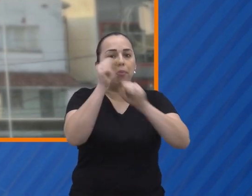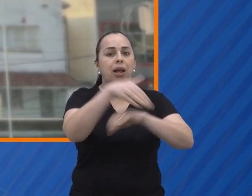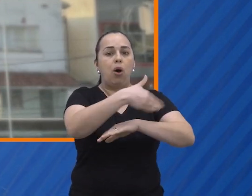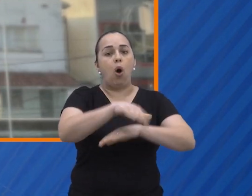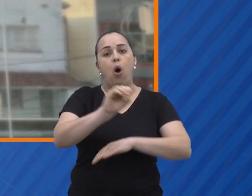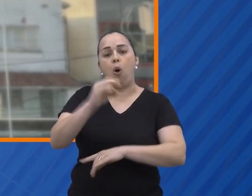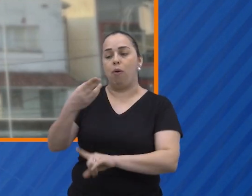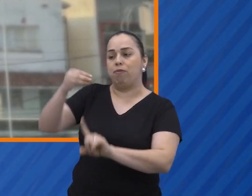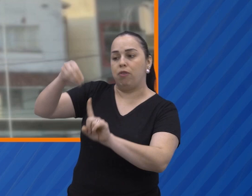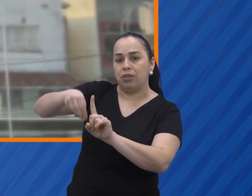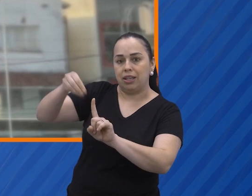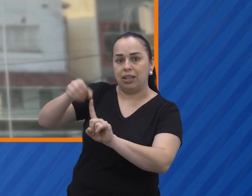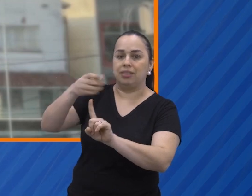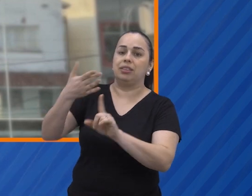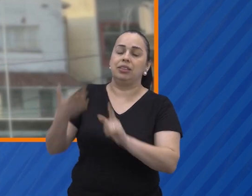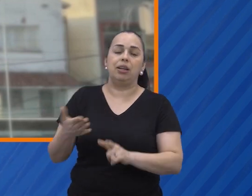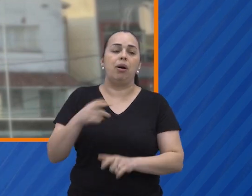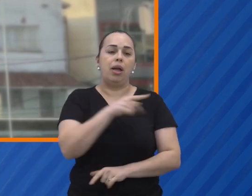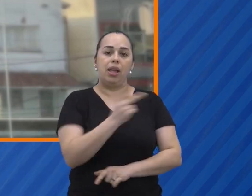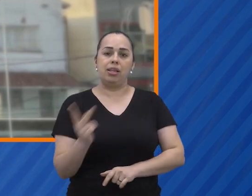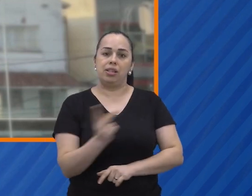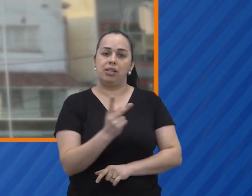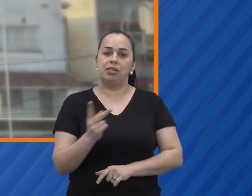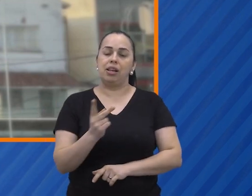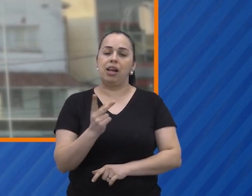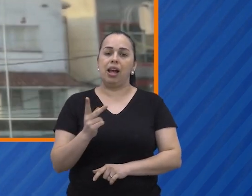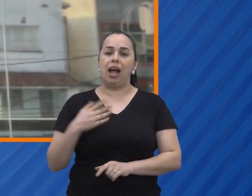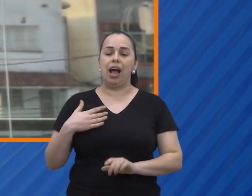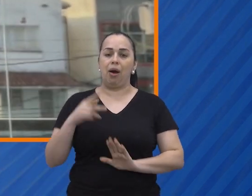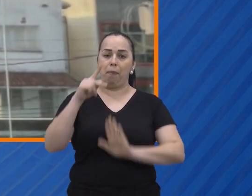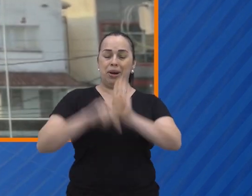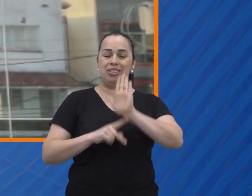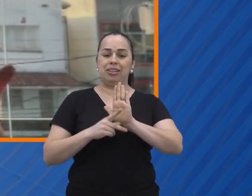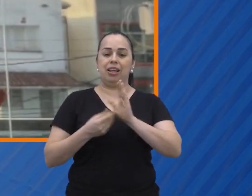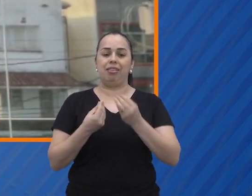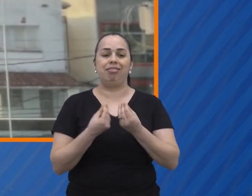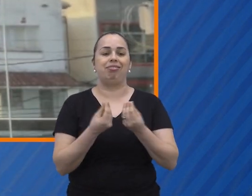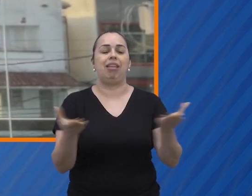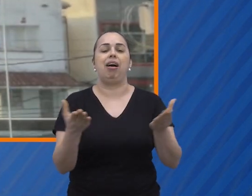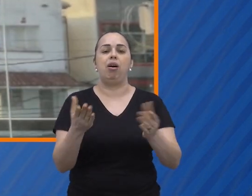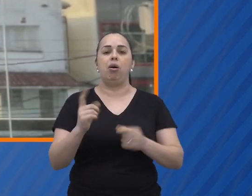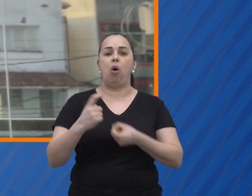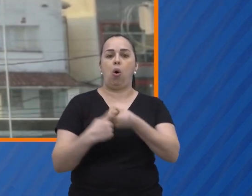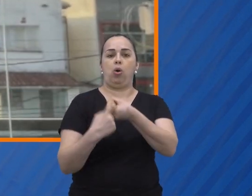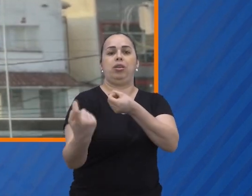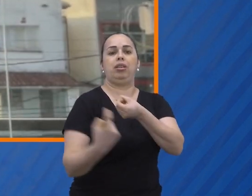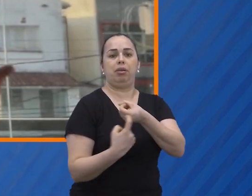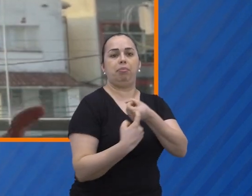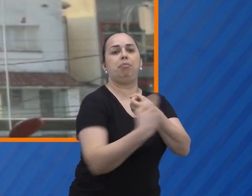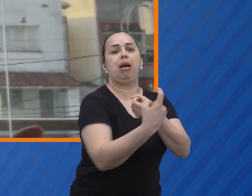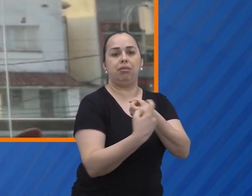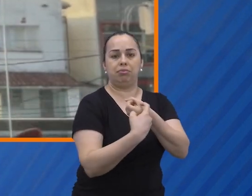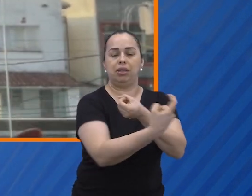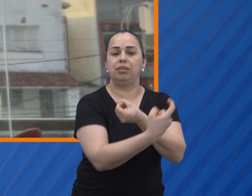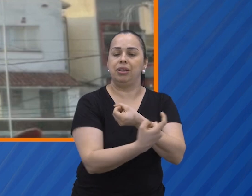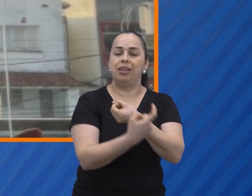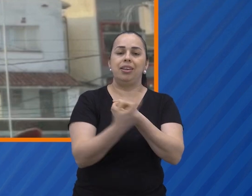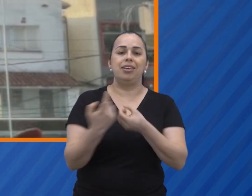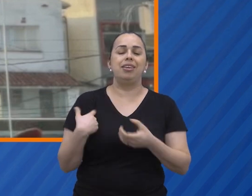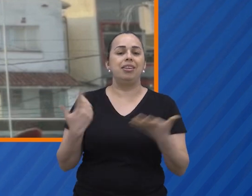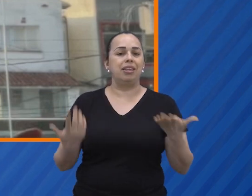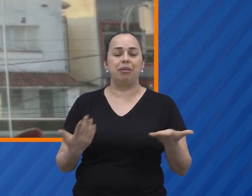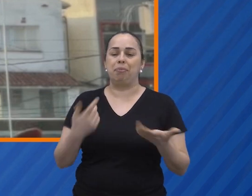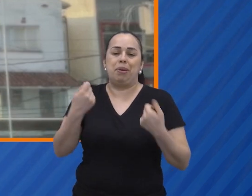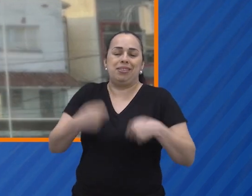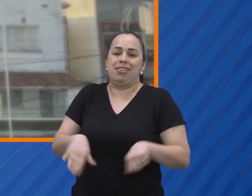vulnerabilidade social, ela é uma porta para que essa pessoa tenha autonomia e não precise mais depender de